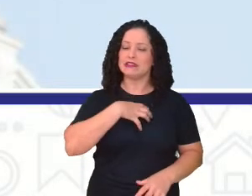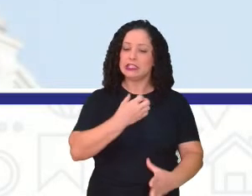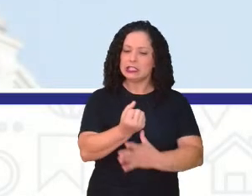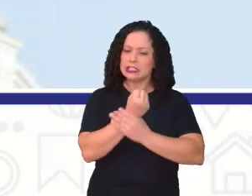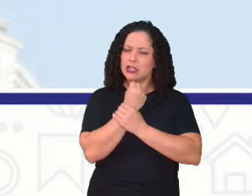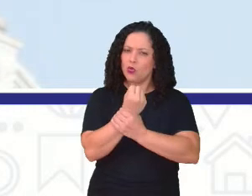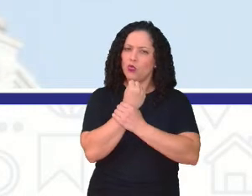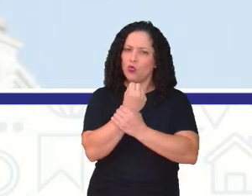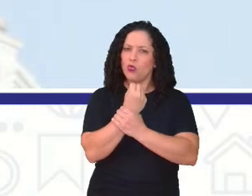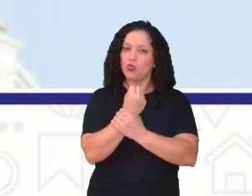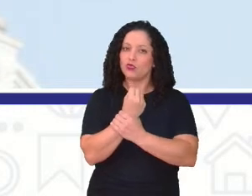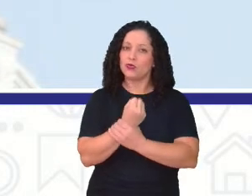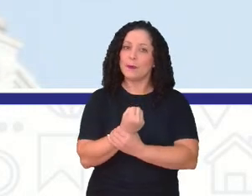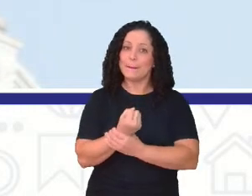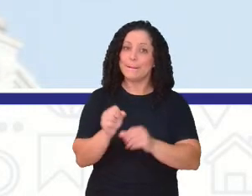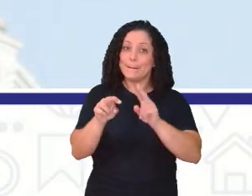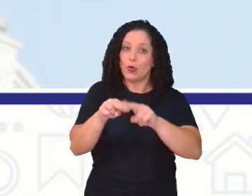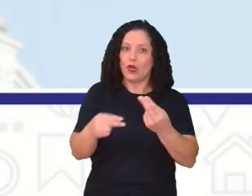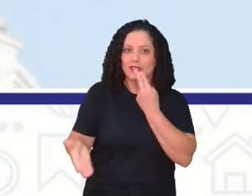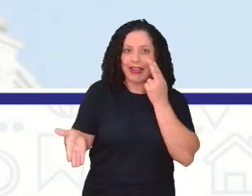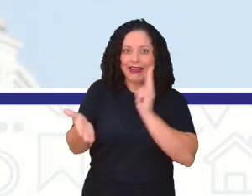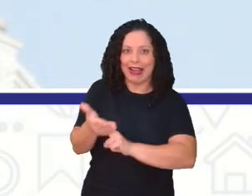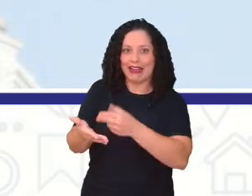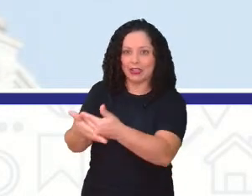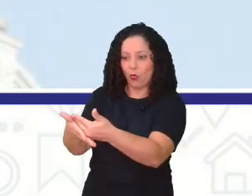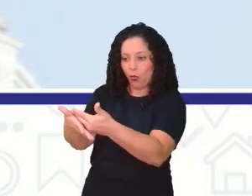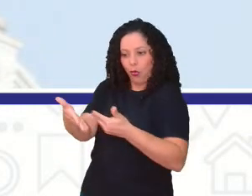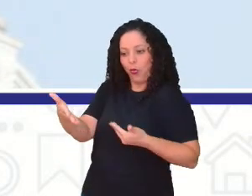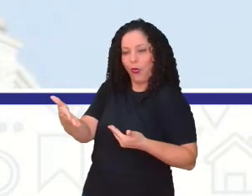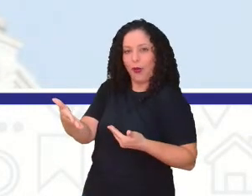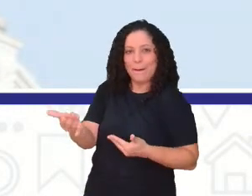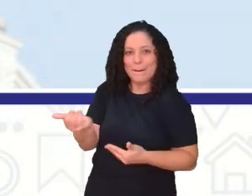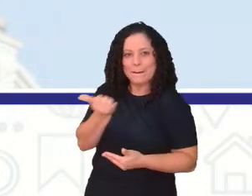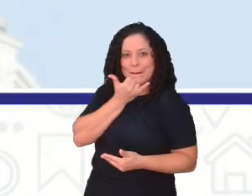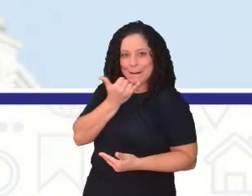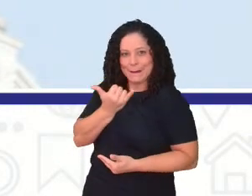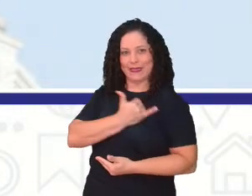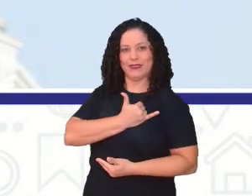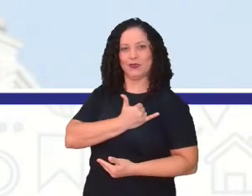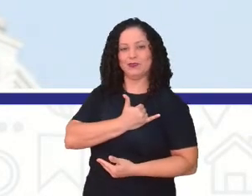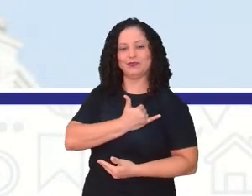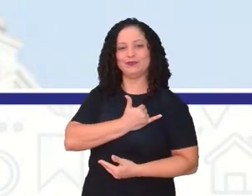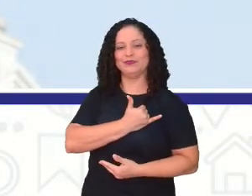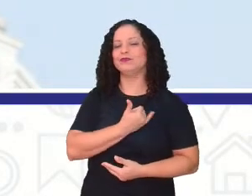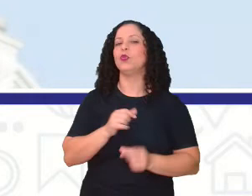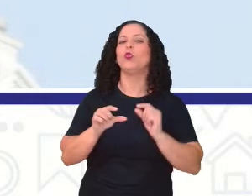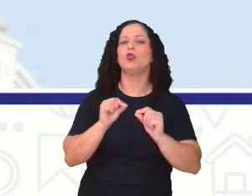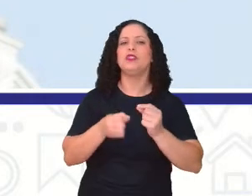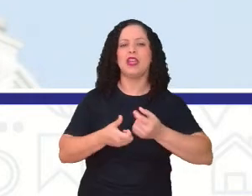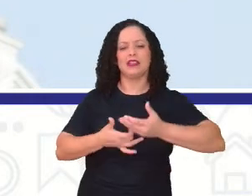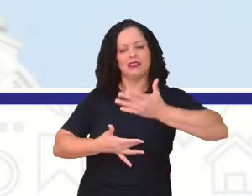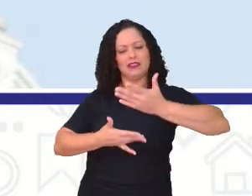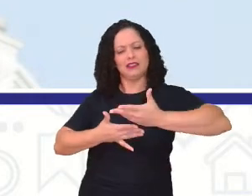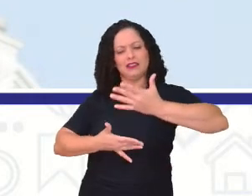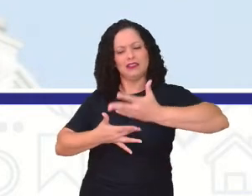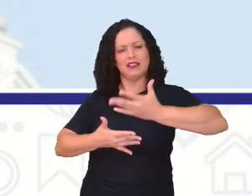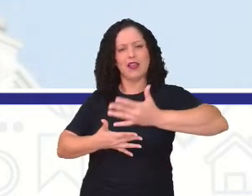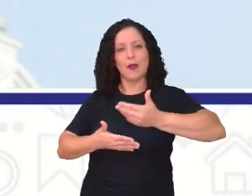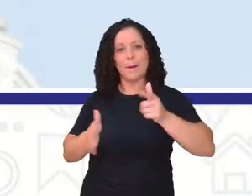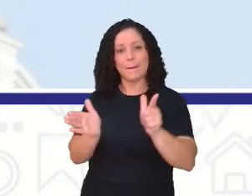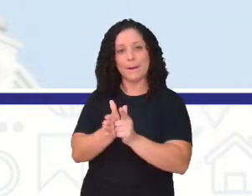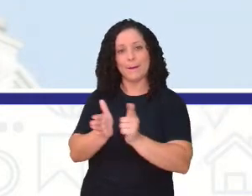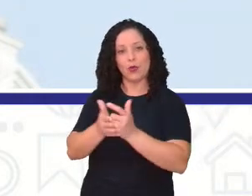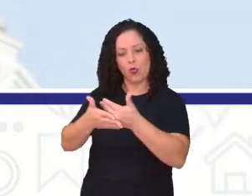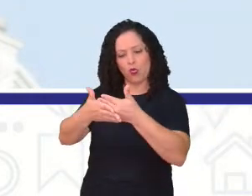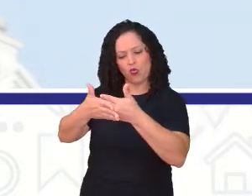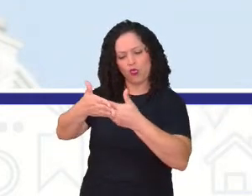salvação através de carta de indulgência. Ou seja, o que era a carta de indulgência? Era um documento, né, redigido ali pelo Papa ou pelo Bispo,